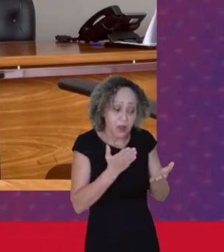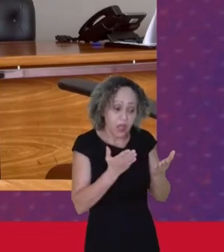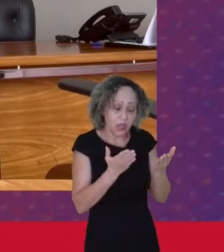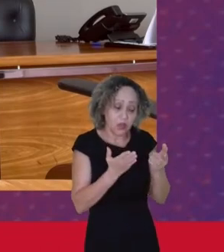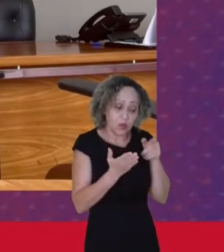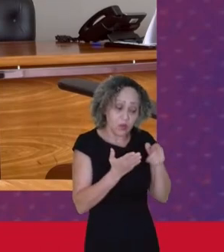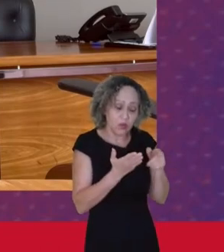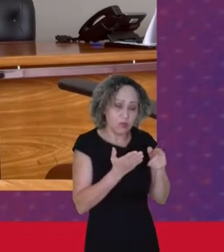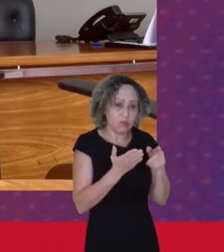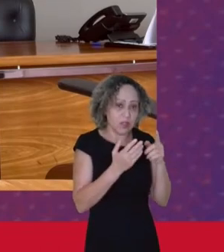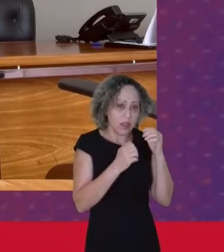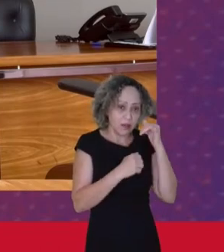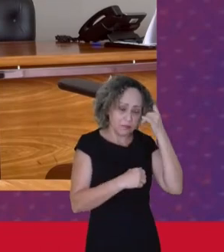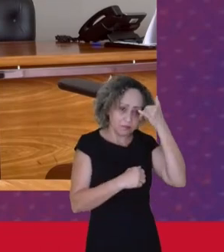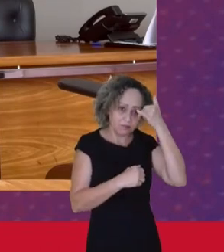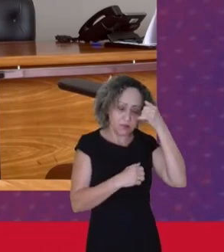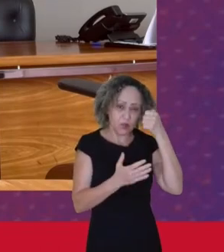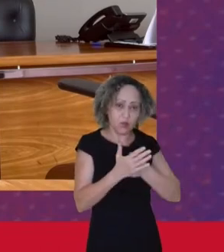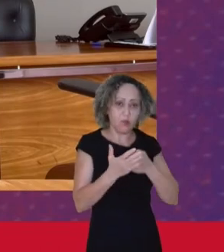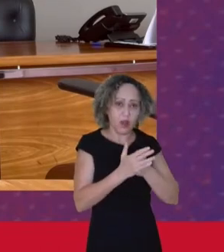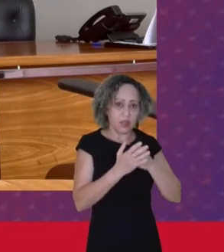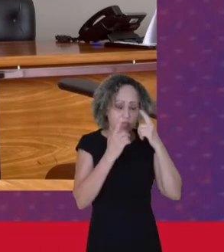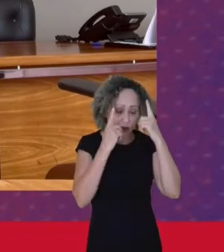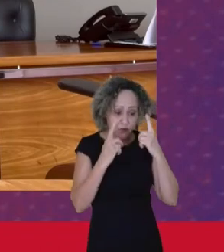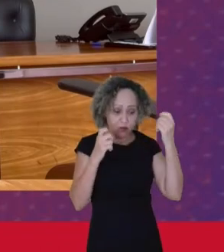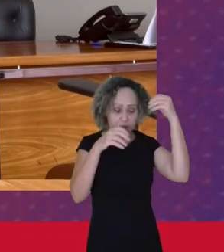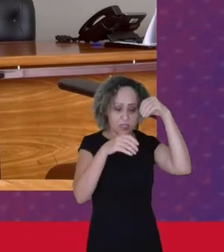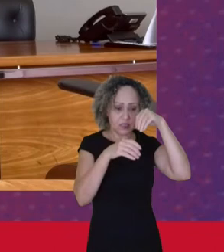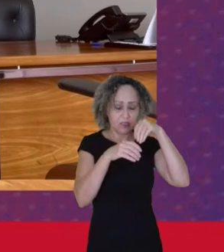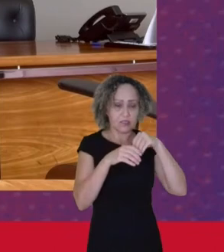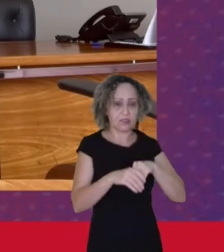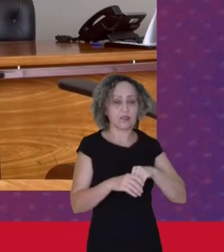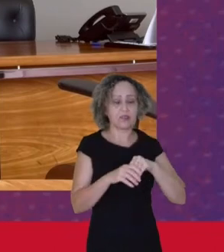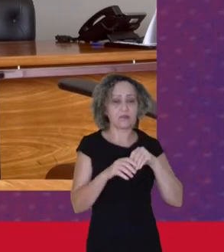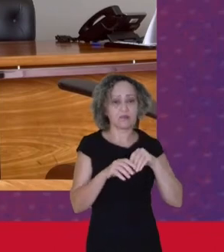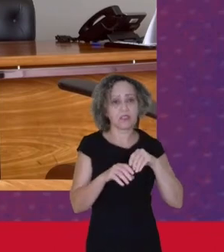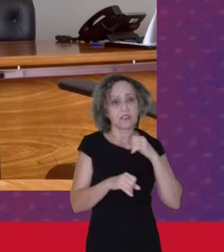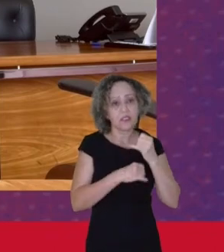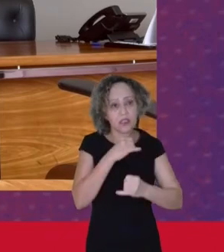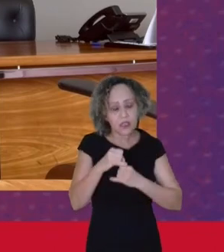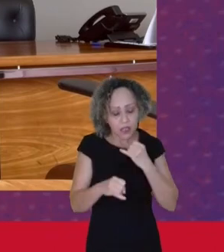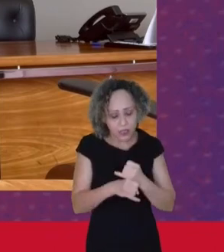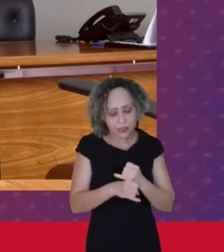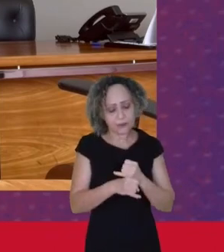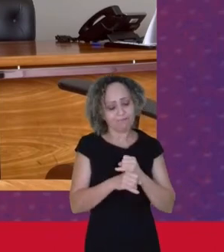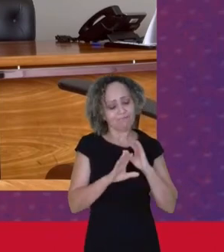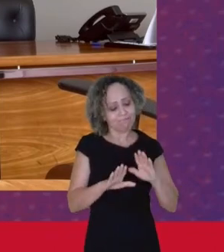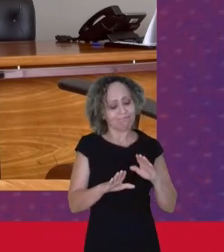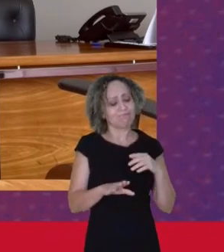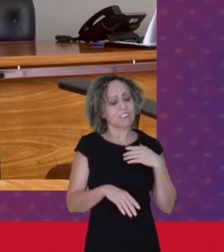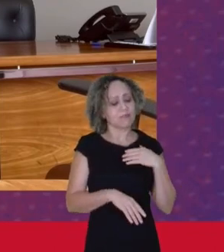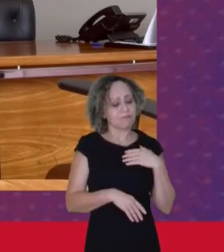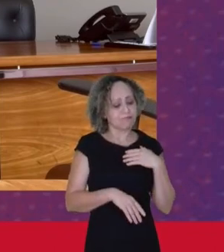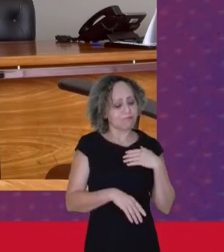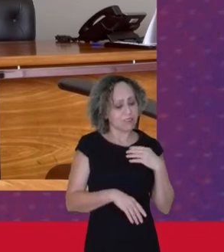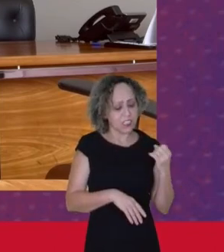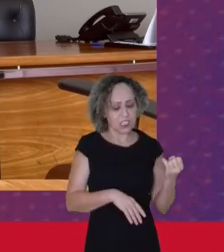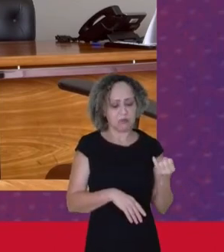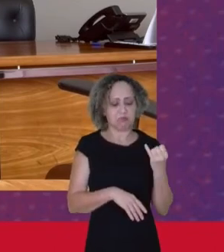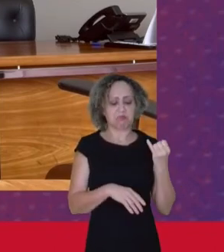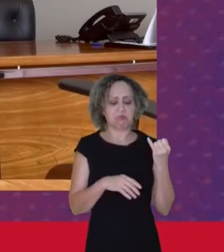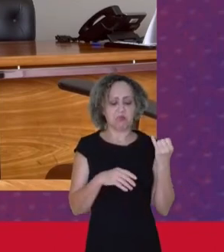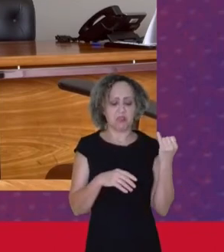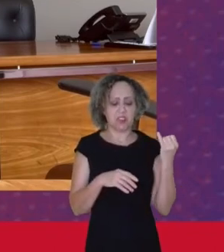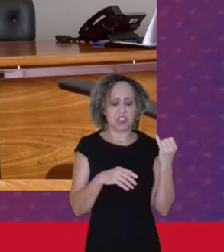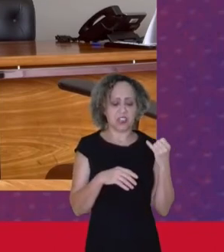Então, era um projeto bem importante, né, e que a gente tinha bons resultados de empoderamento,